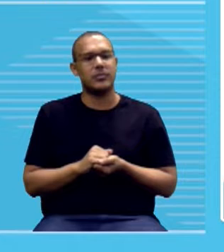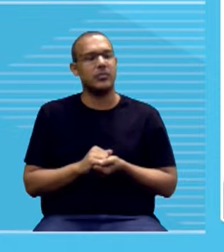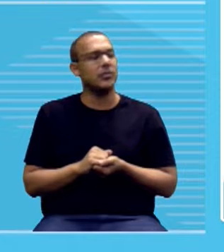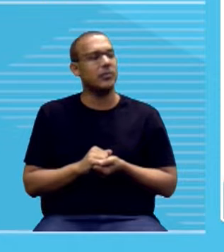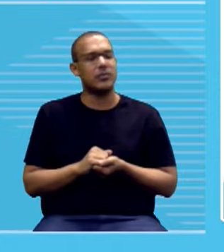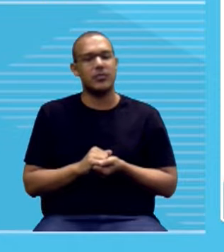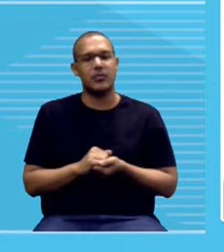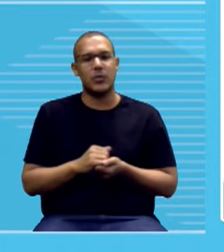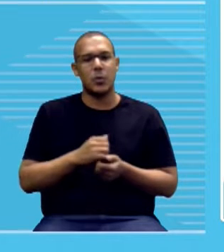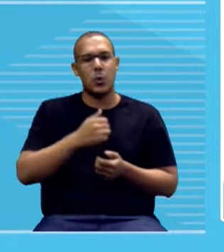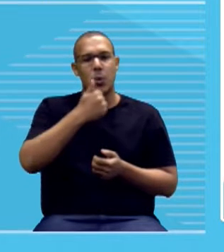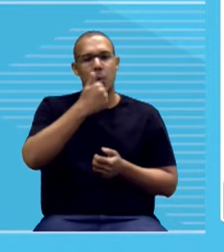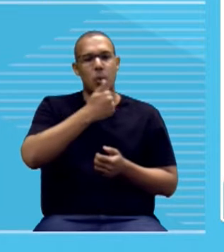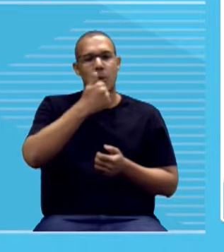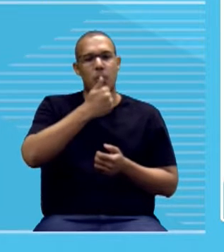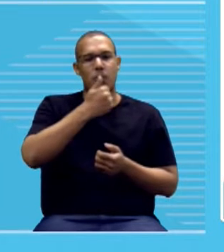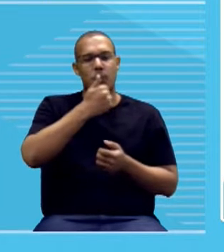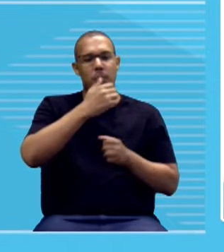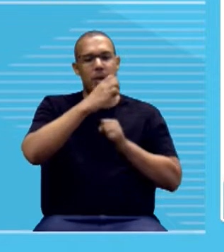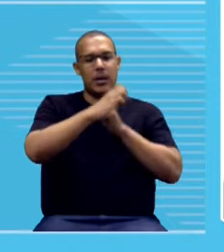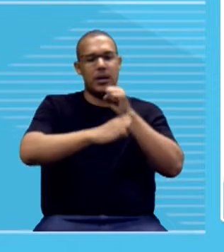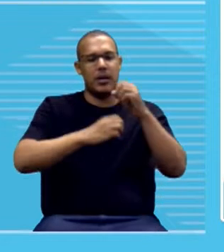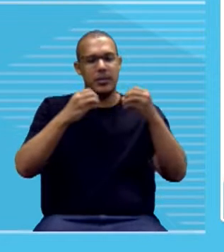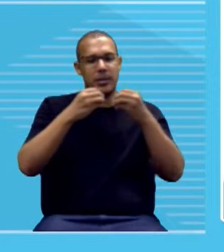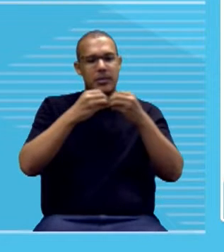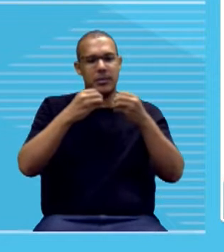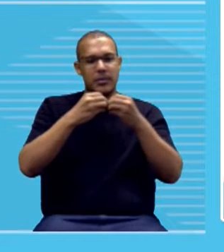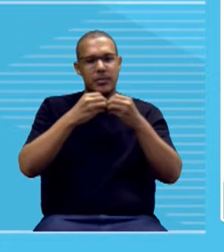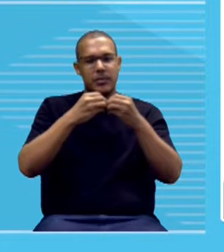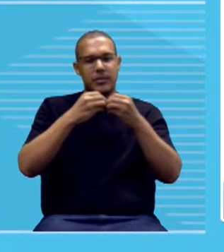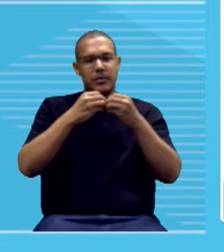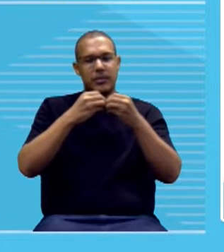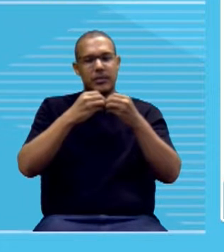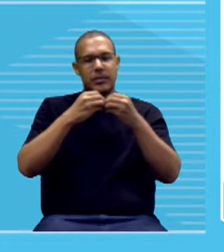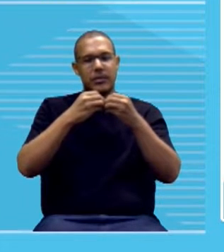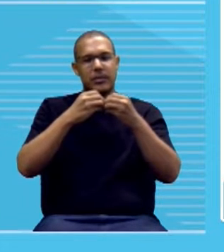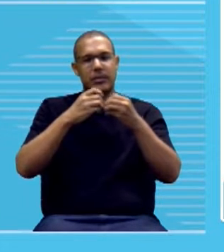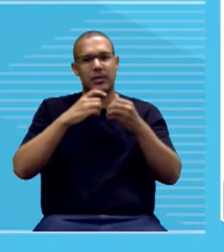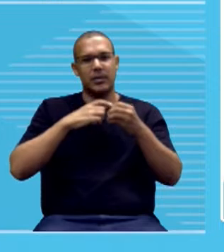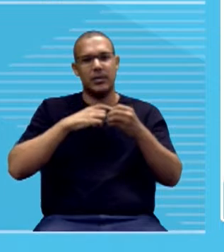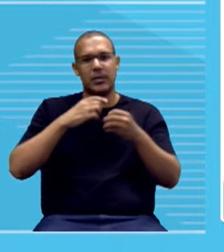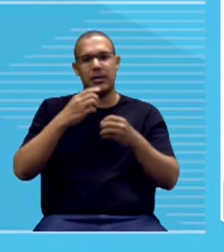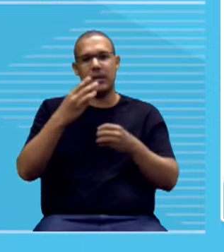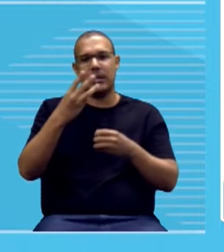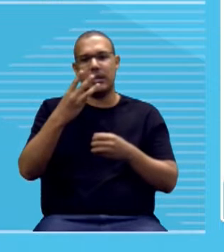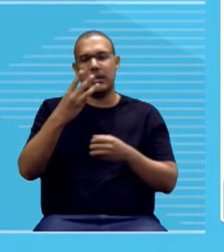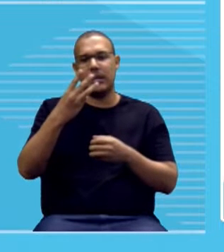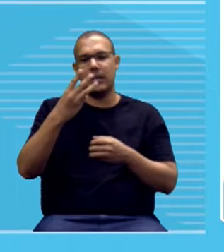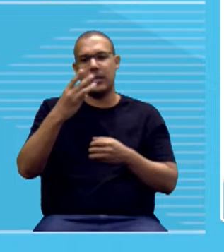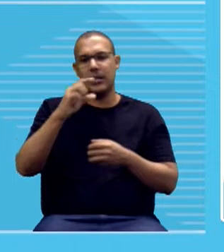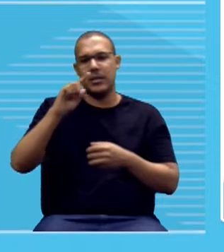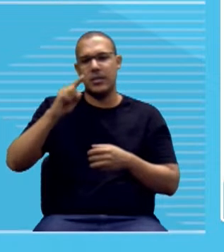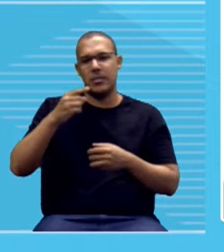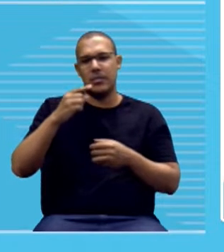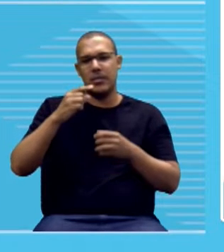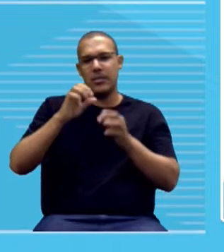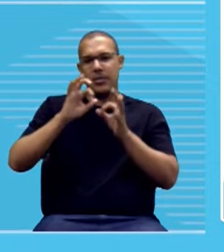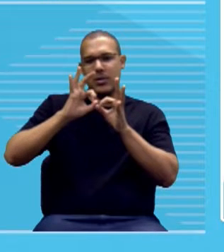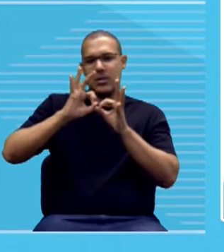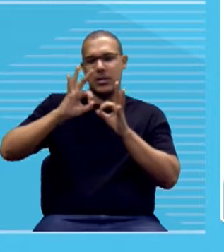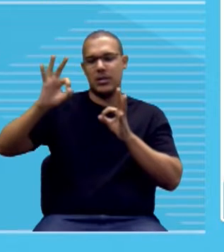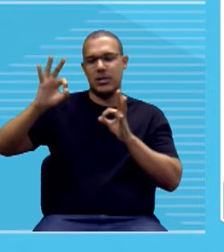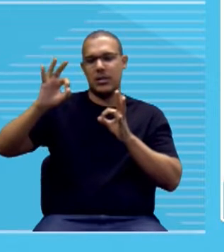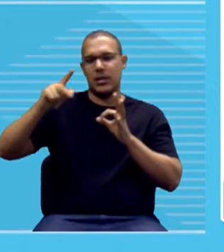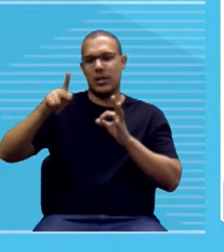O primeiro elétron, o elétron mais próximo dele, estaria no mínimo a 3.000 metros, a 3 quilômetros de distância